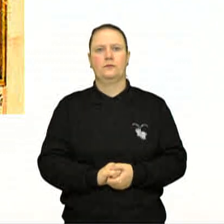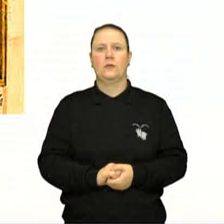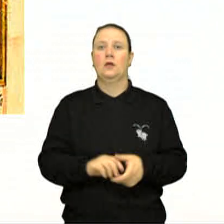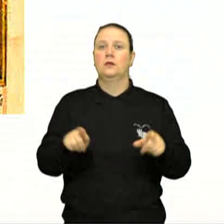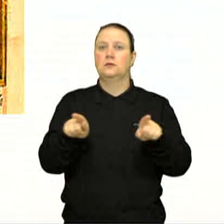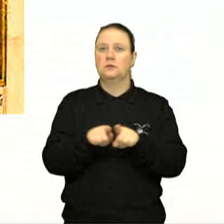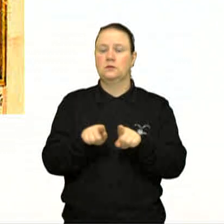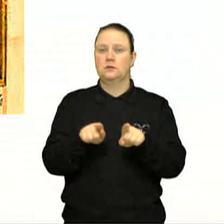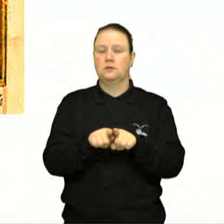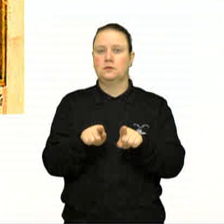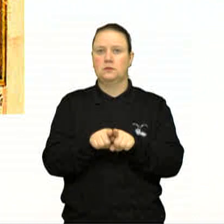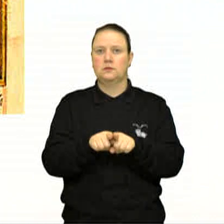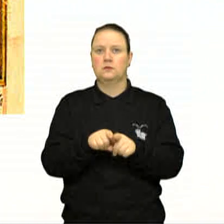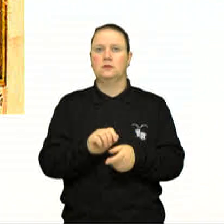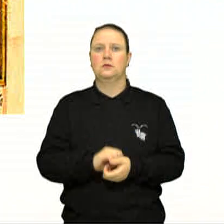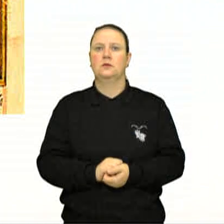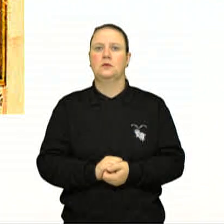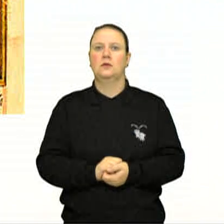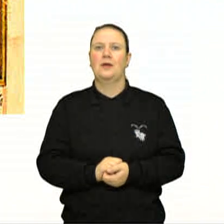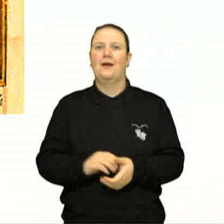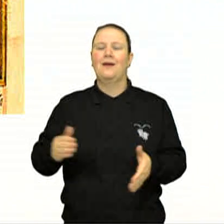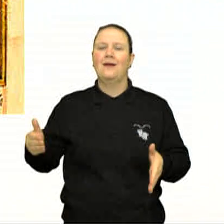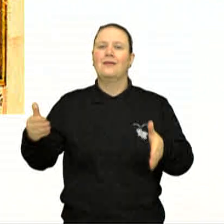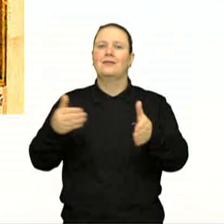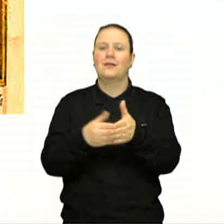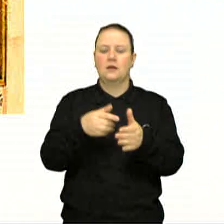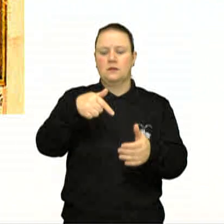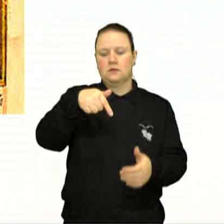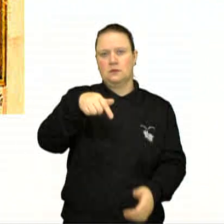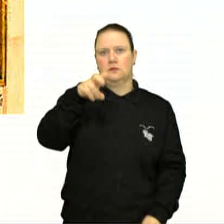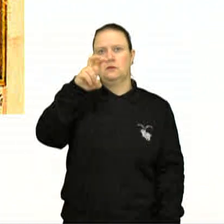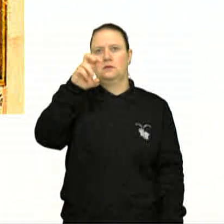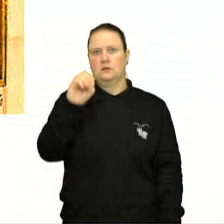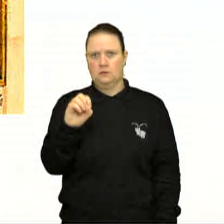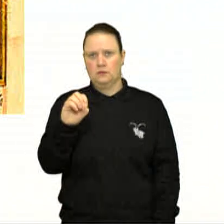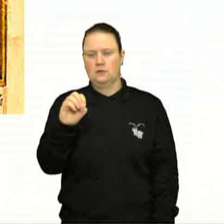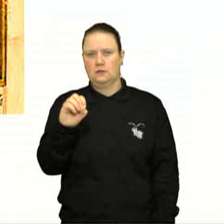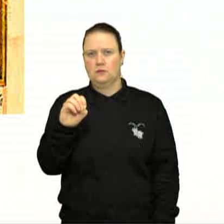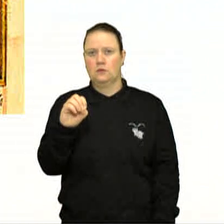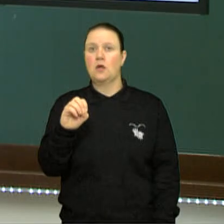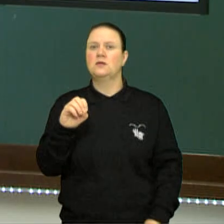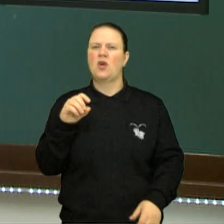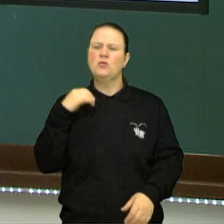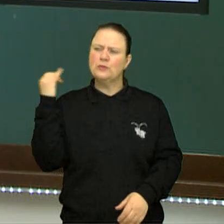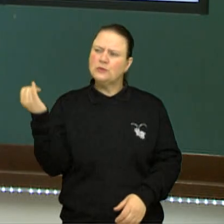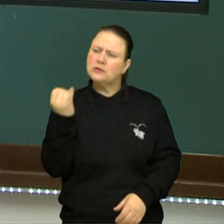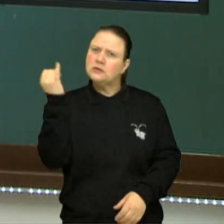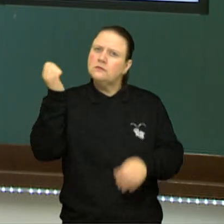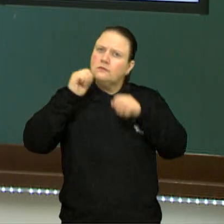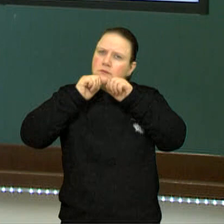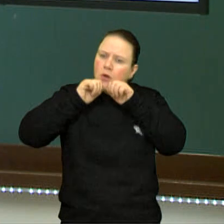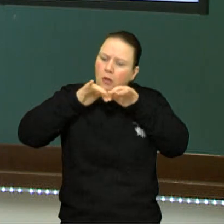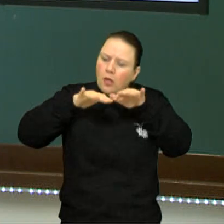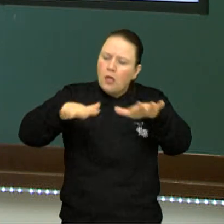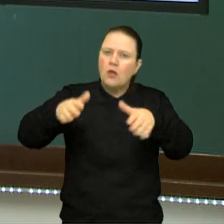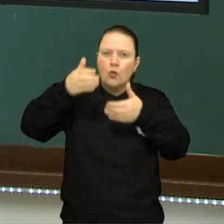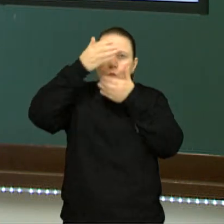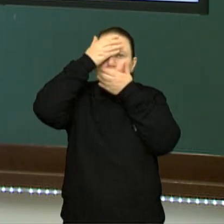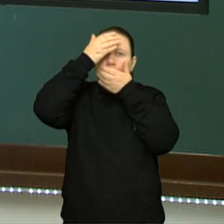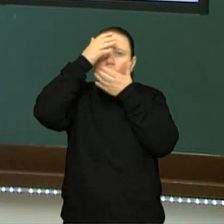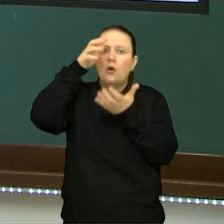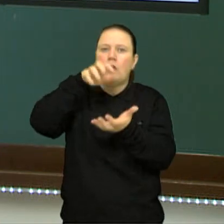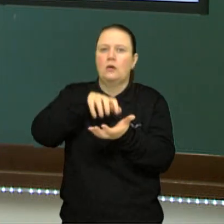Então, eles vão governar até 750. E esses Omíadas vão ser muito importantes para a expansão do Islã. Eles vão